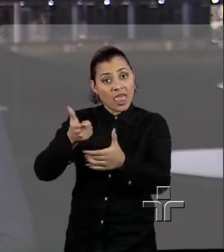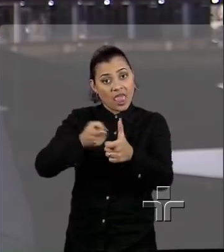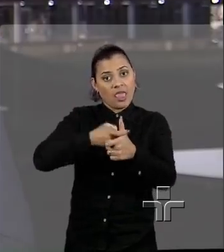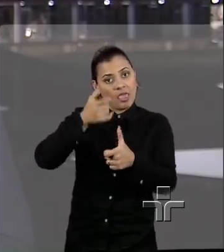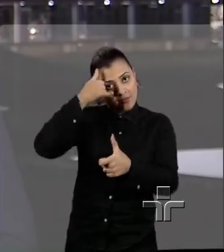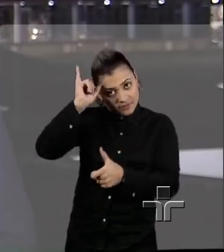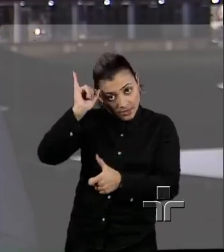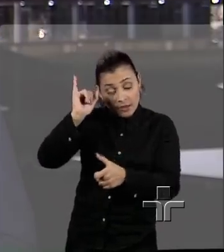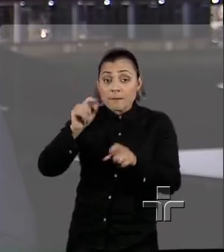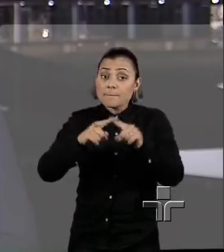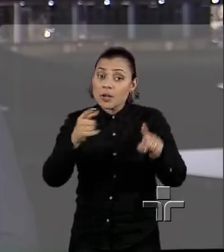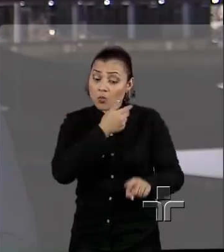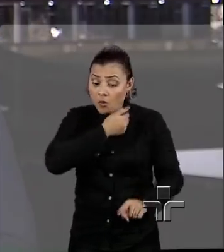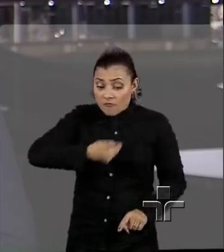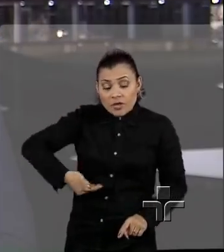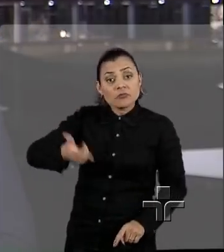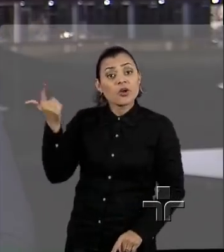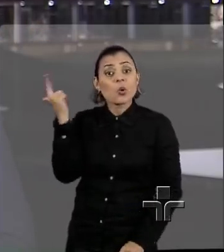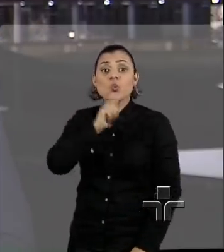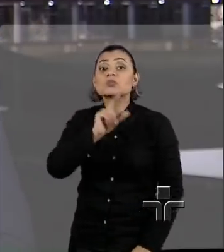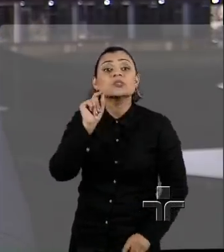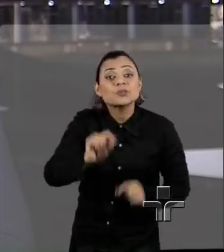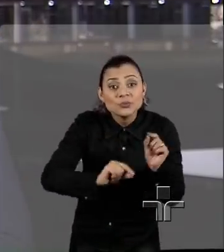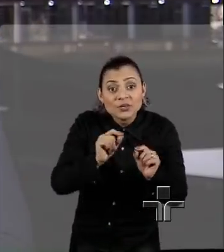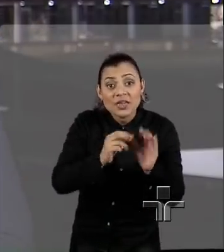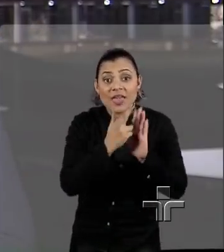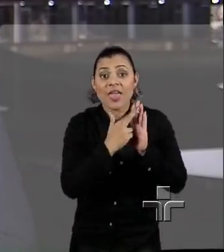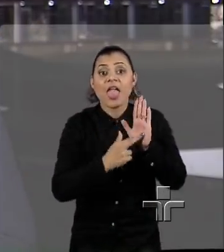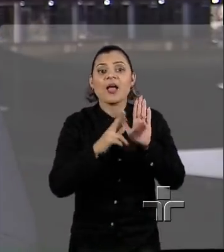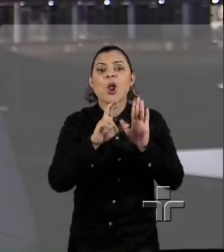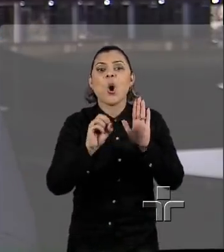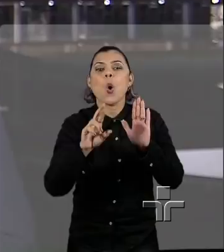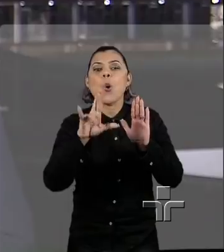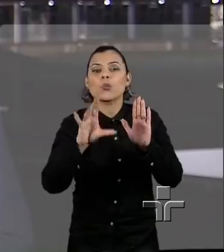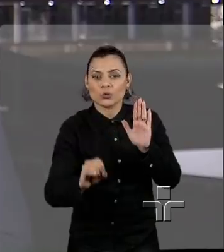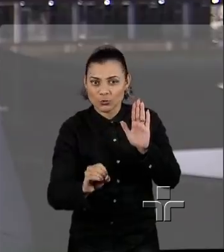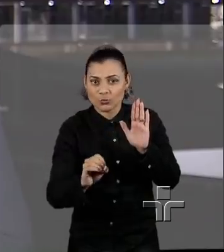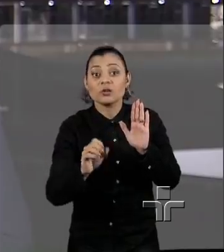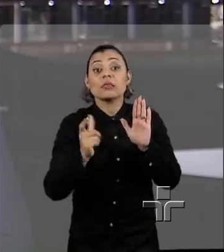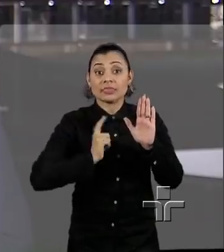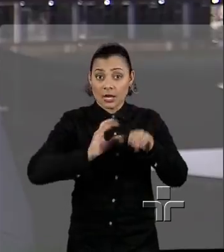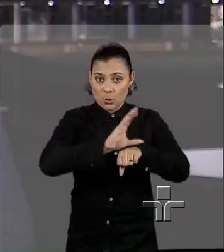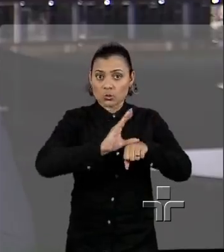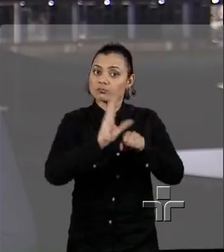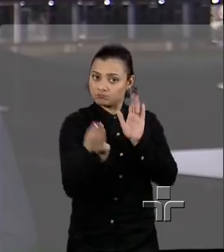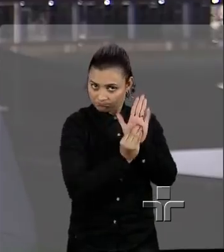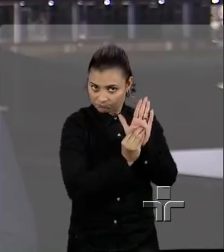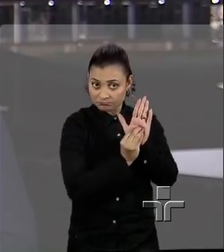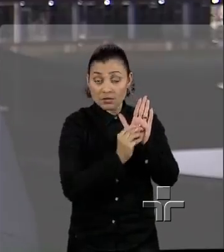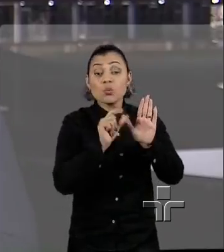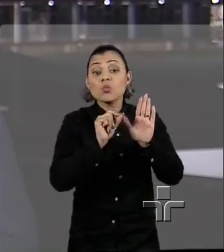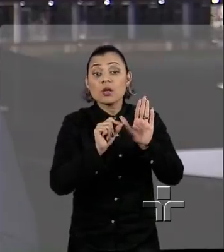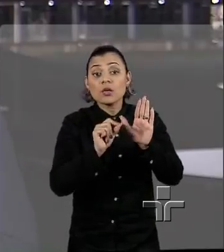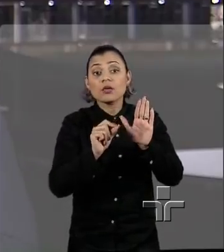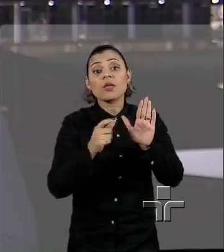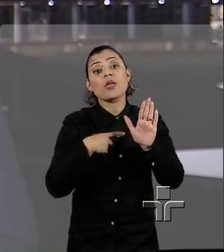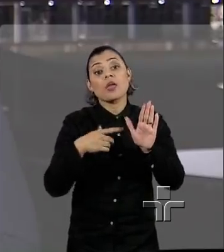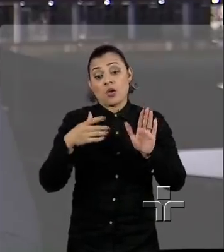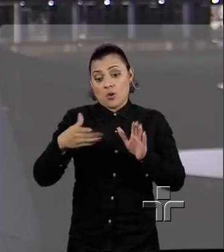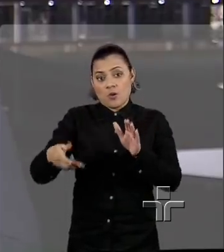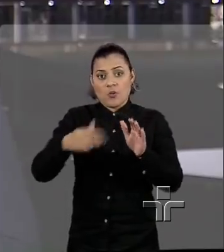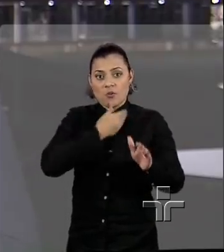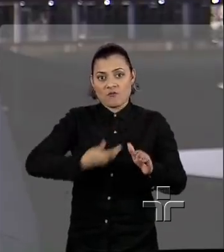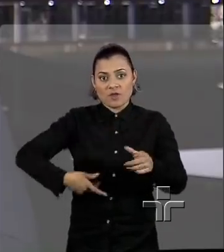que o governo vai conseguir cumprir a chamada regra de ouro, que está prevista na Constituição e impede o Poder